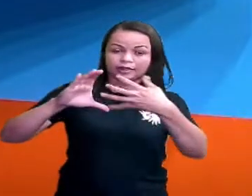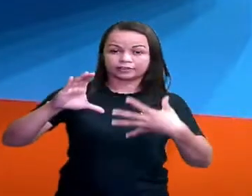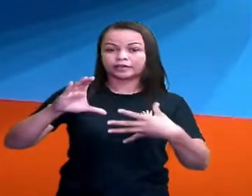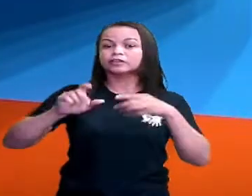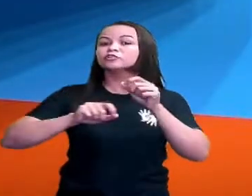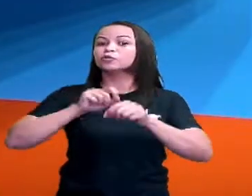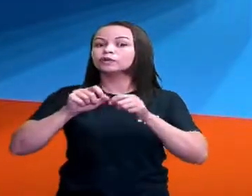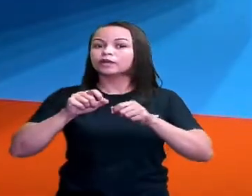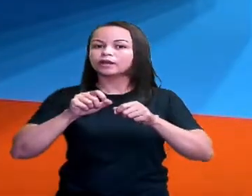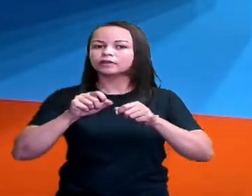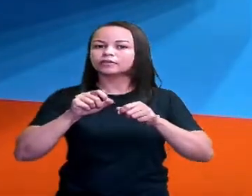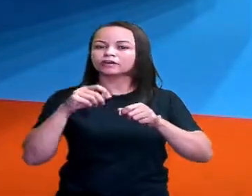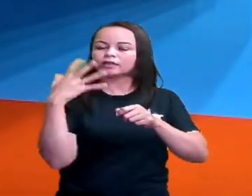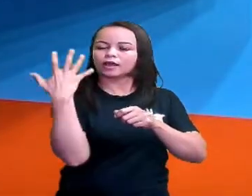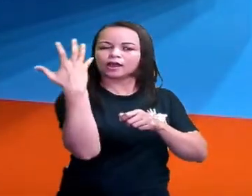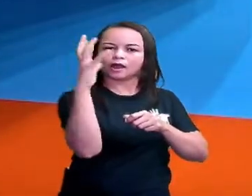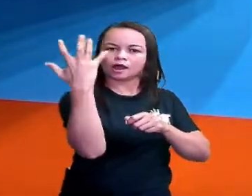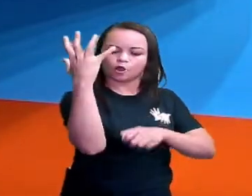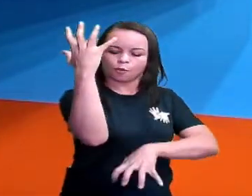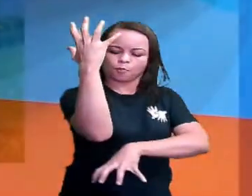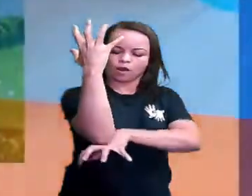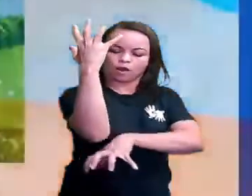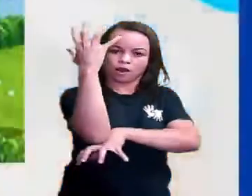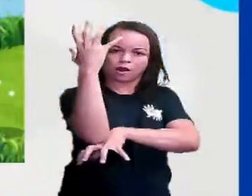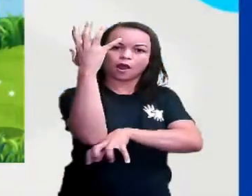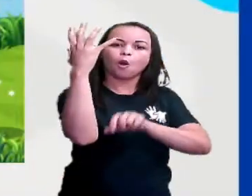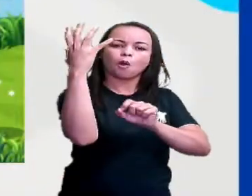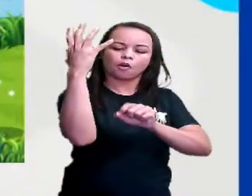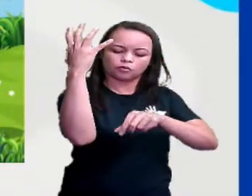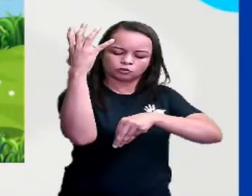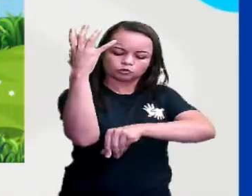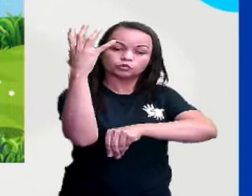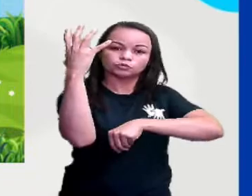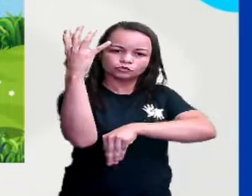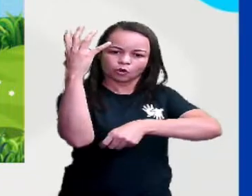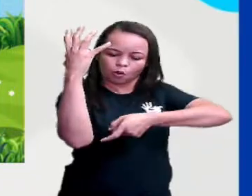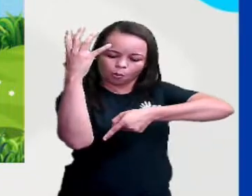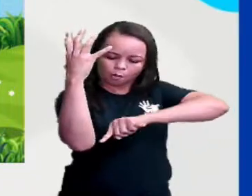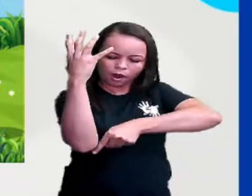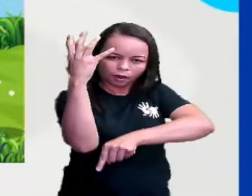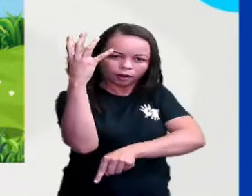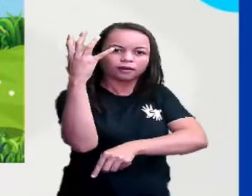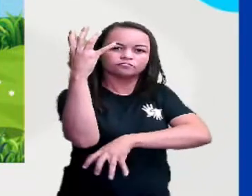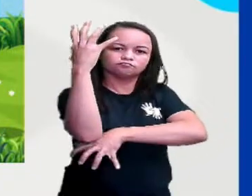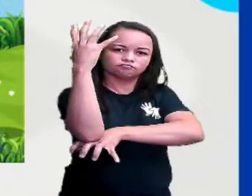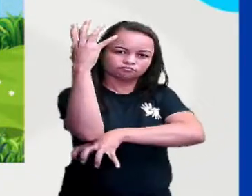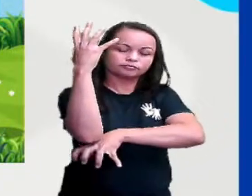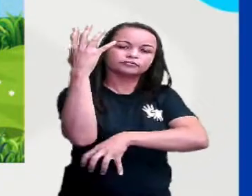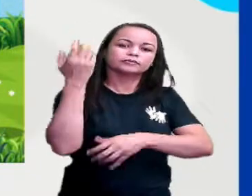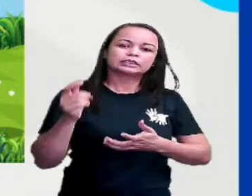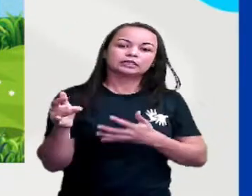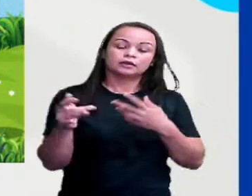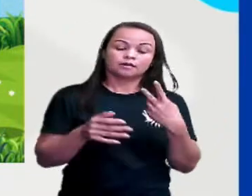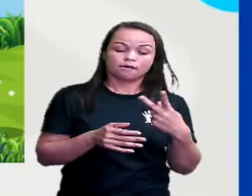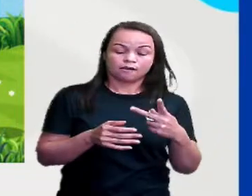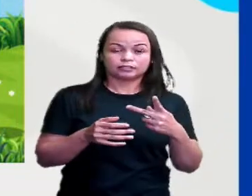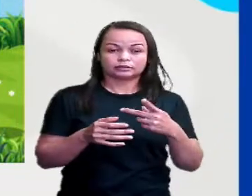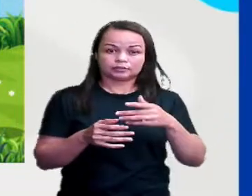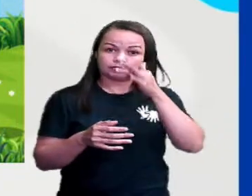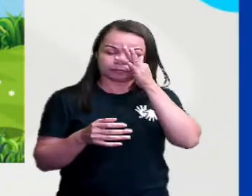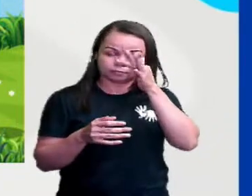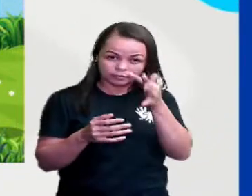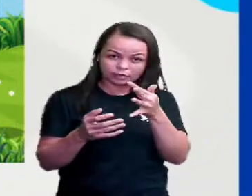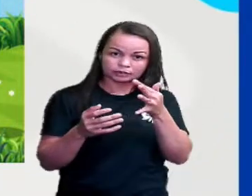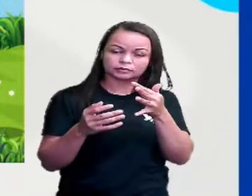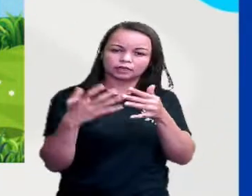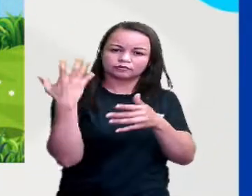vai estar fixa no substrato, ela vai estar fixa no solo, tá certo? E essa planta ela vai se fixar ao